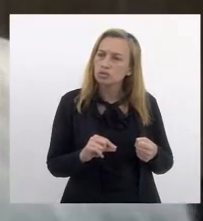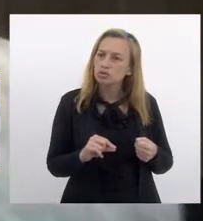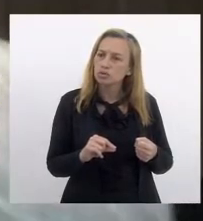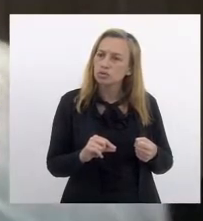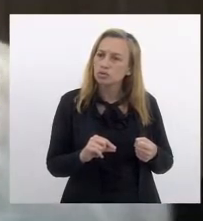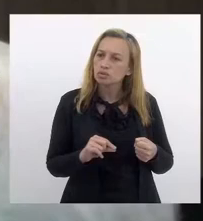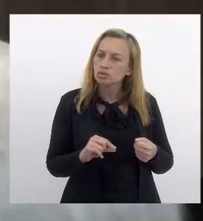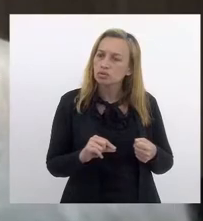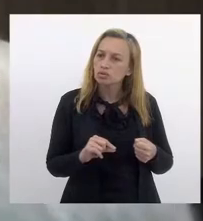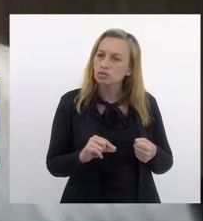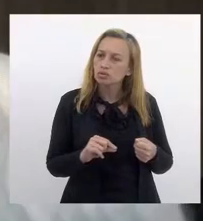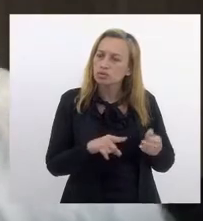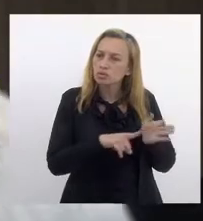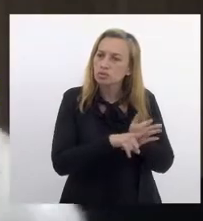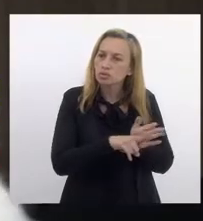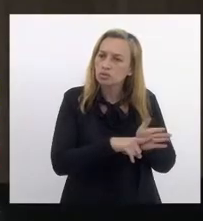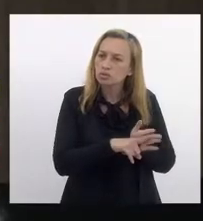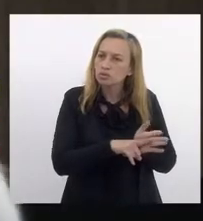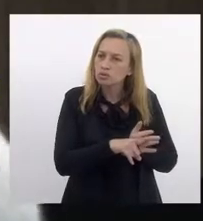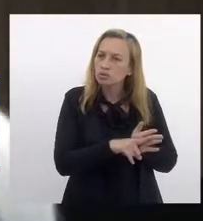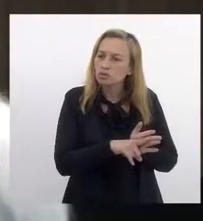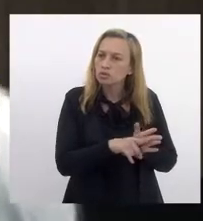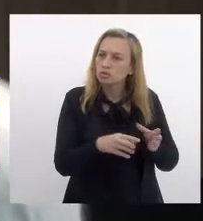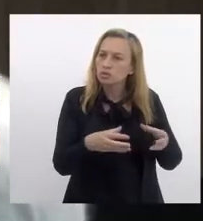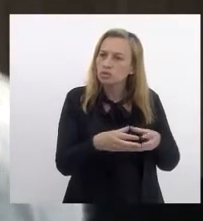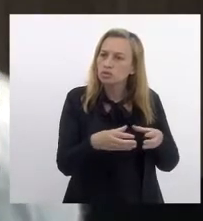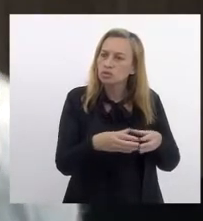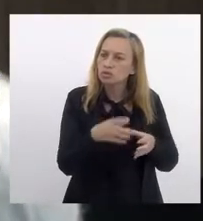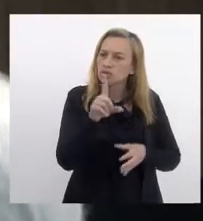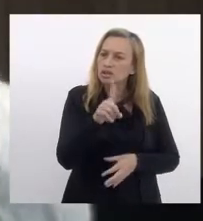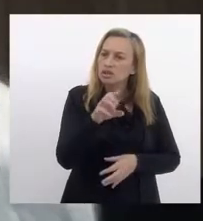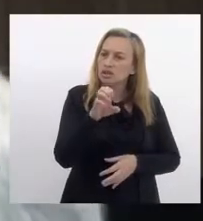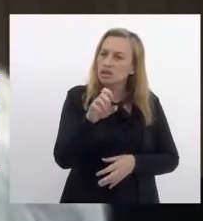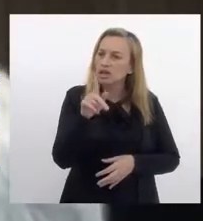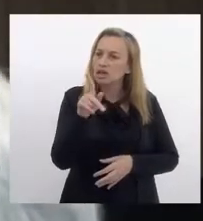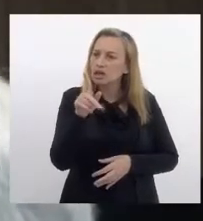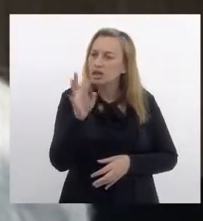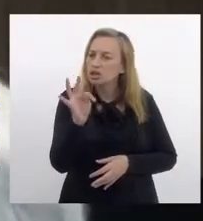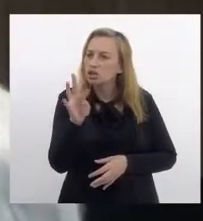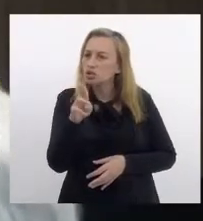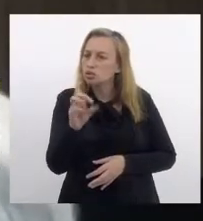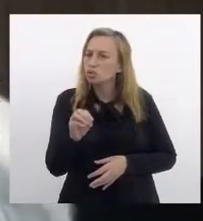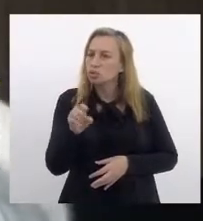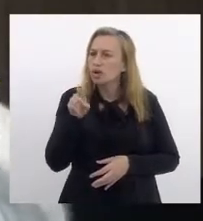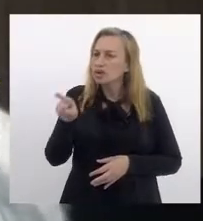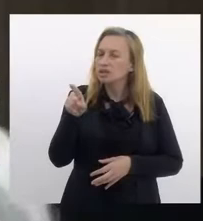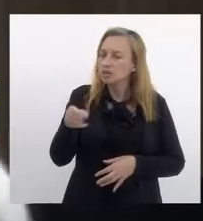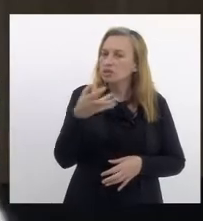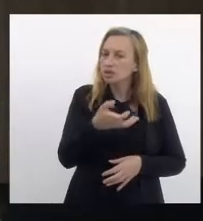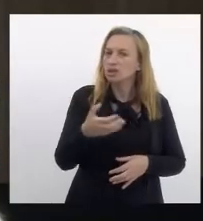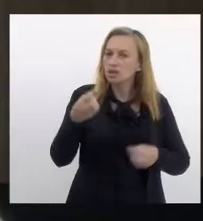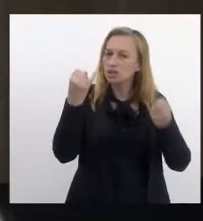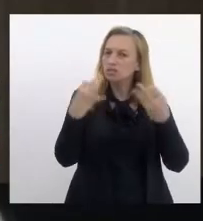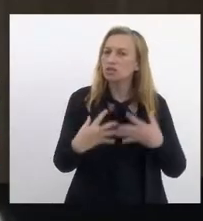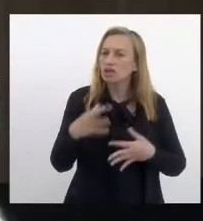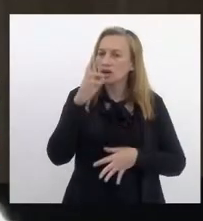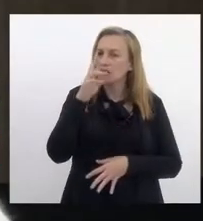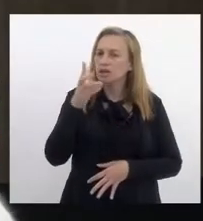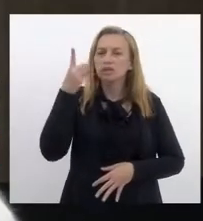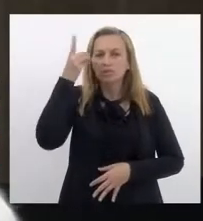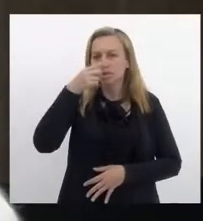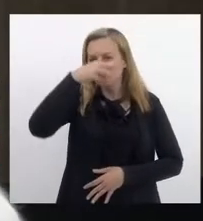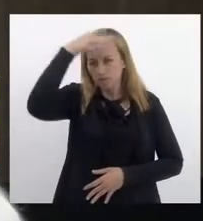as inspeções no departamento do DETRO. Era esse ponto que eu queria esclarecer. Deputado Márcio